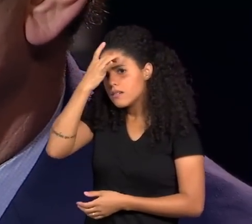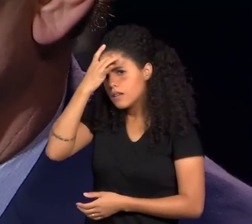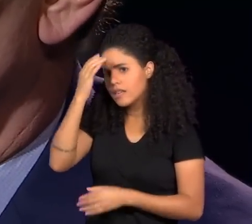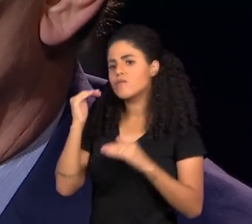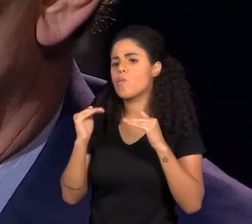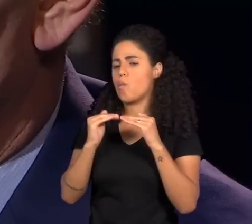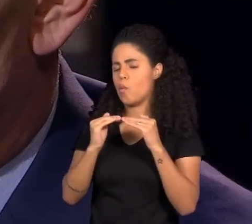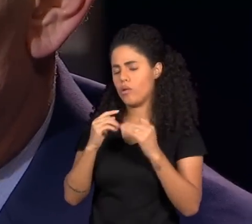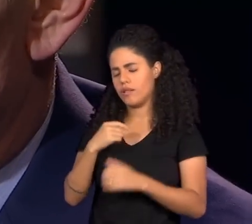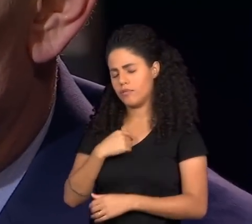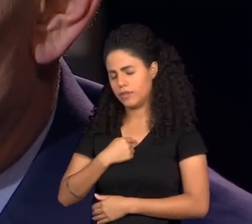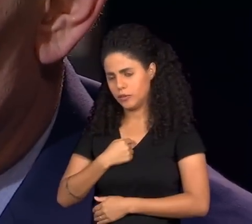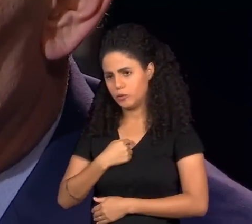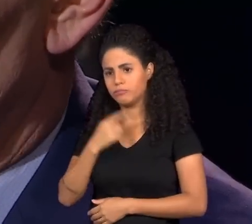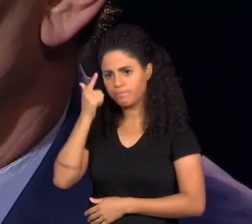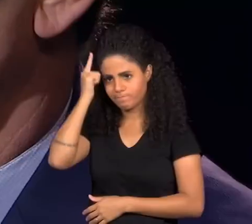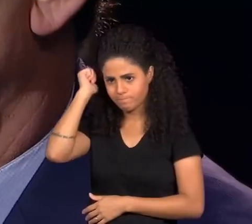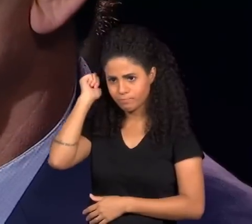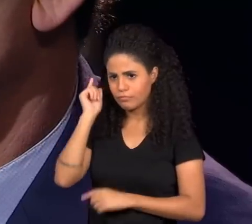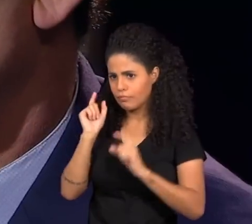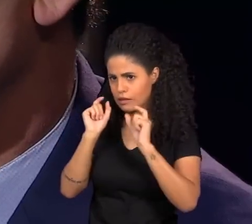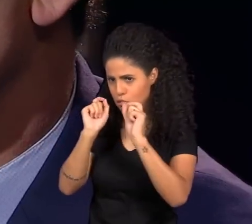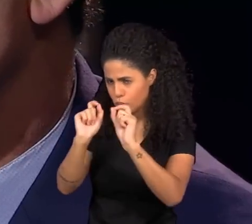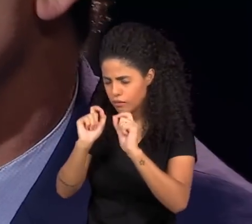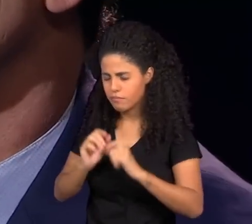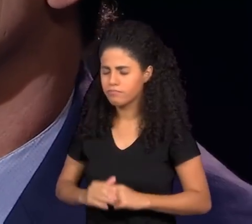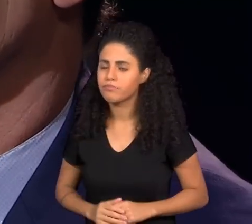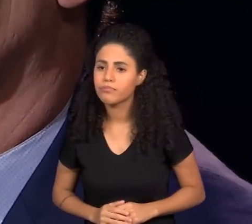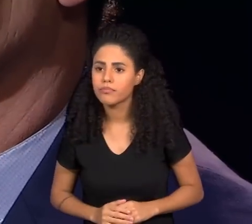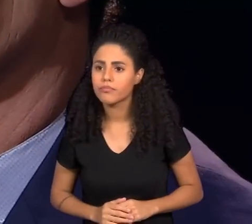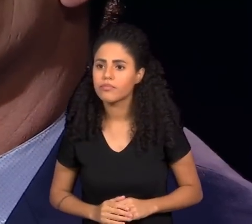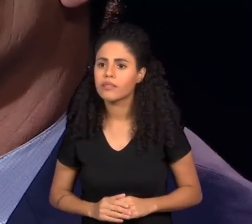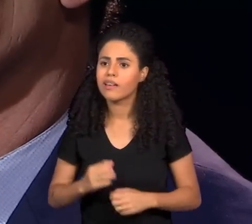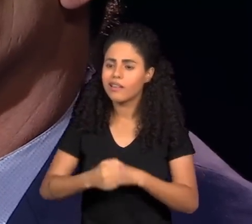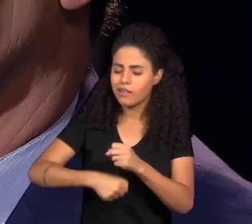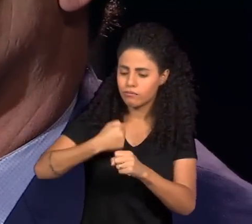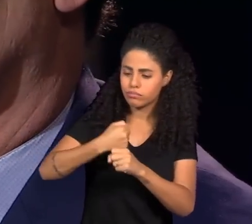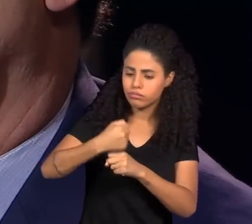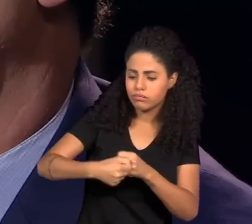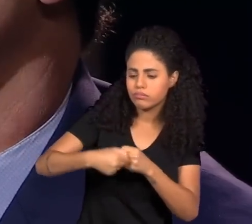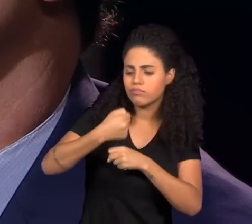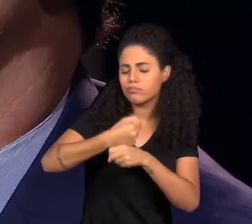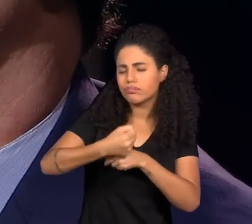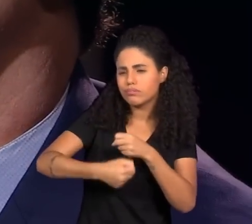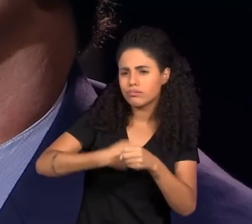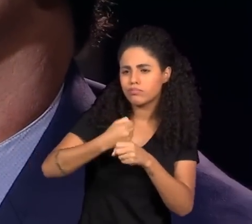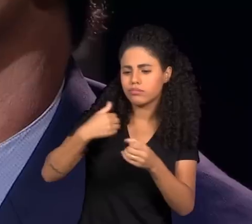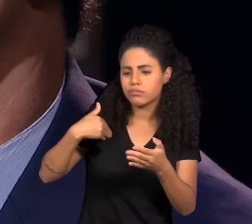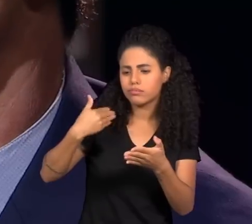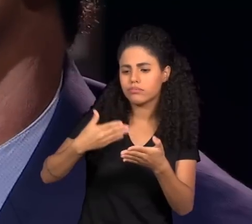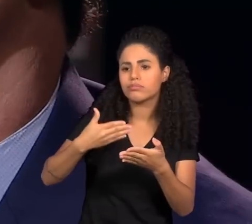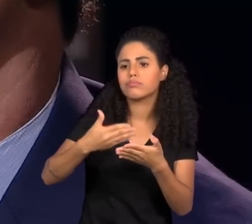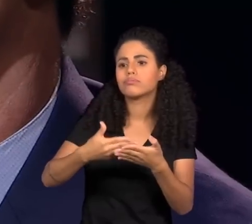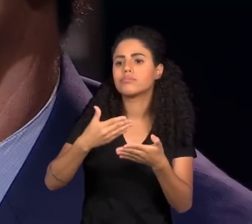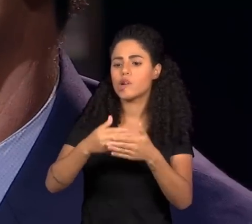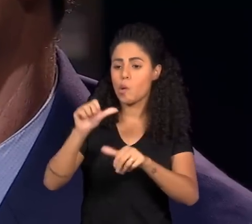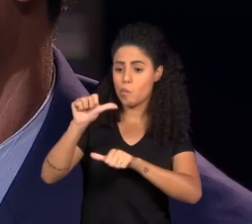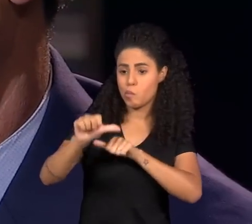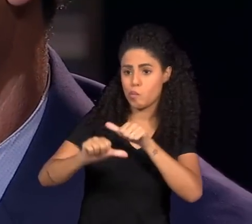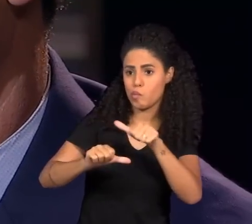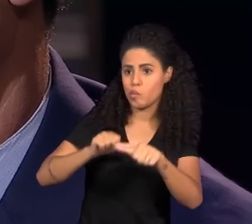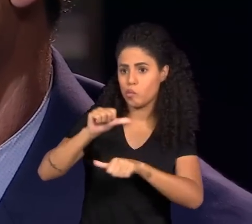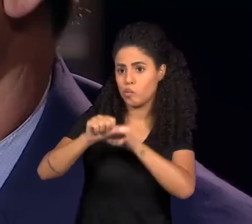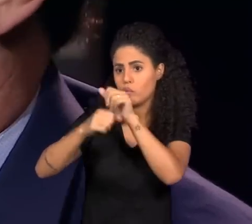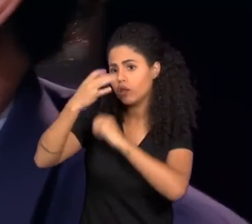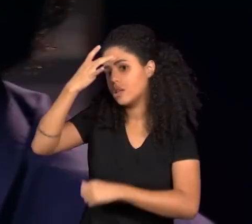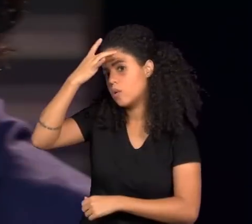comigo, Marcelo, que nos últimos tempos houve uma evolução da consciência